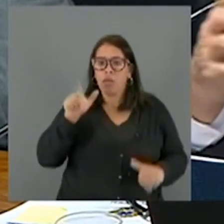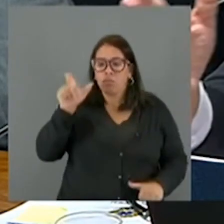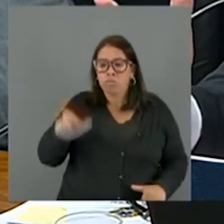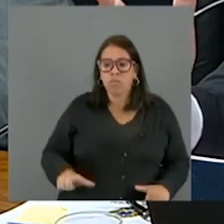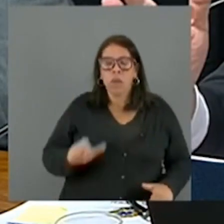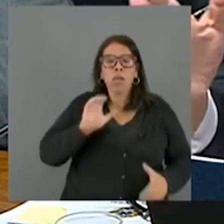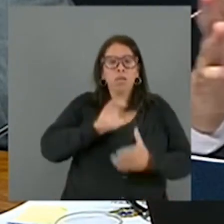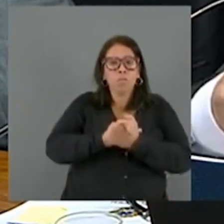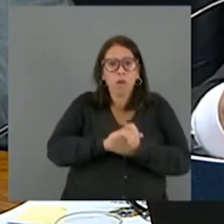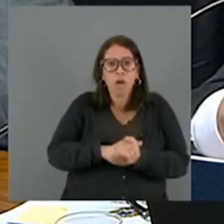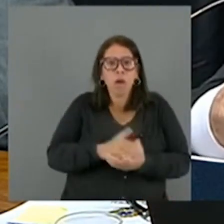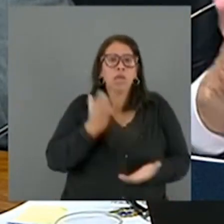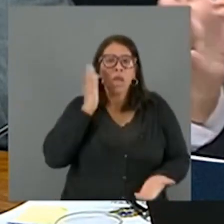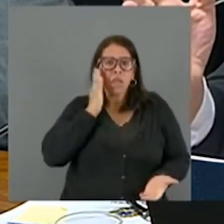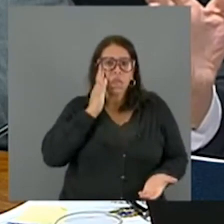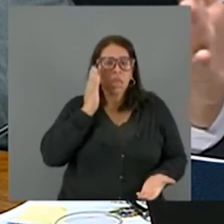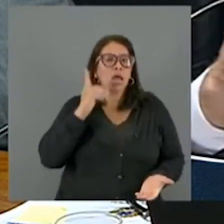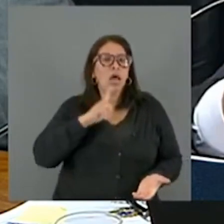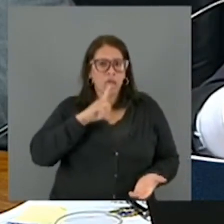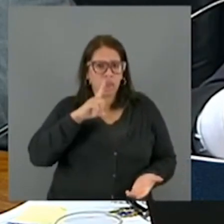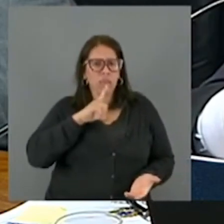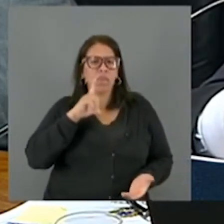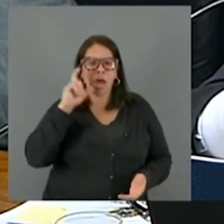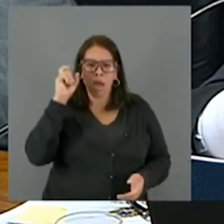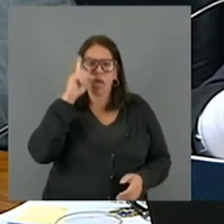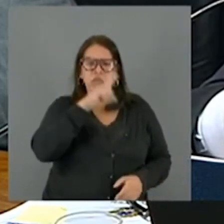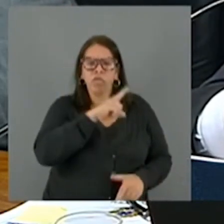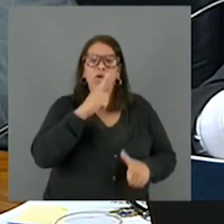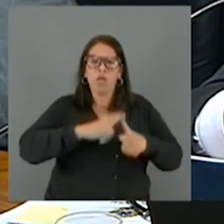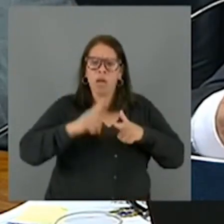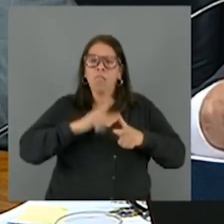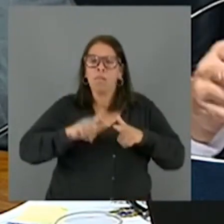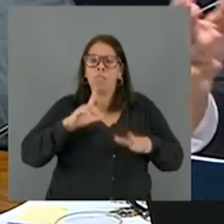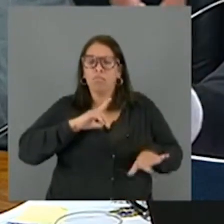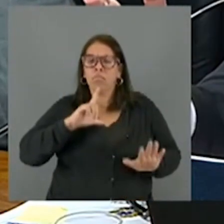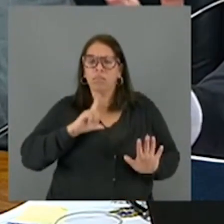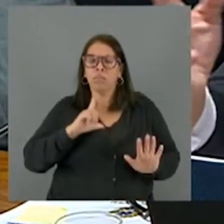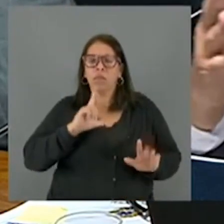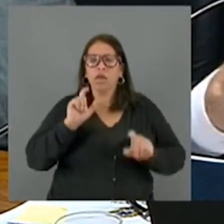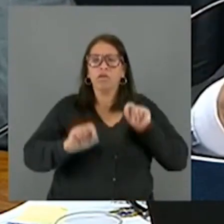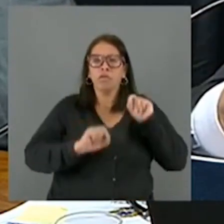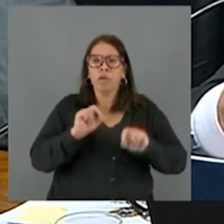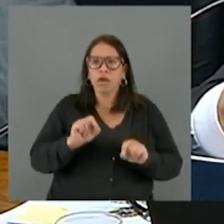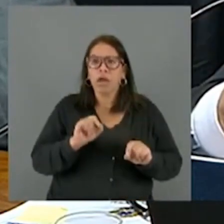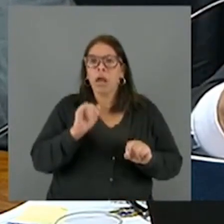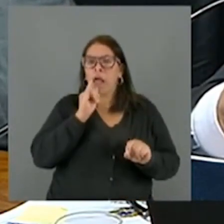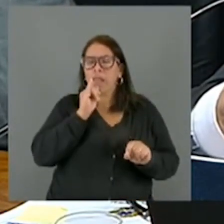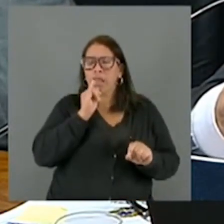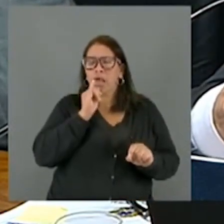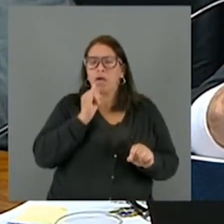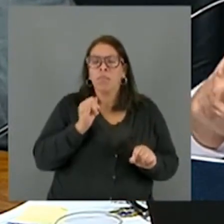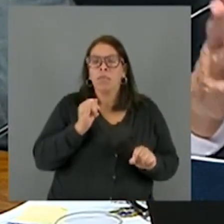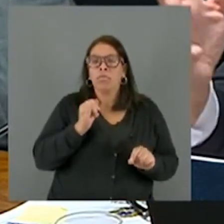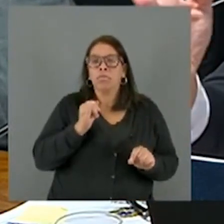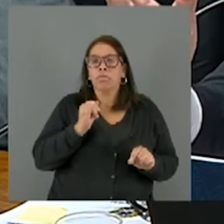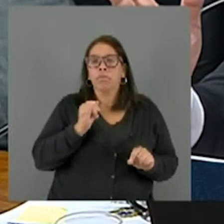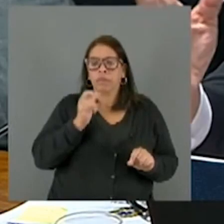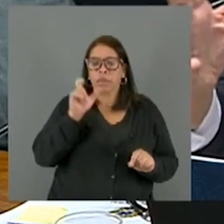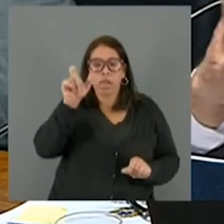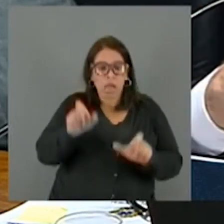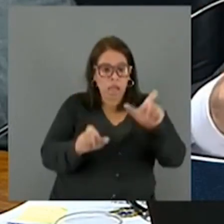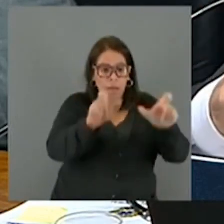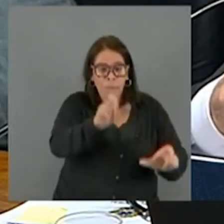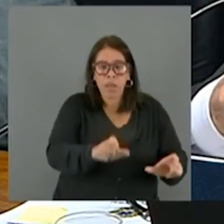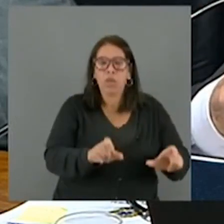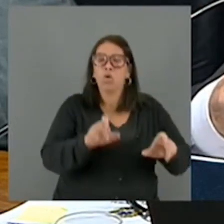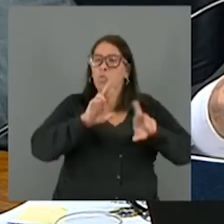a cassação de seu mandato é uma questão de tempo. Prestem muita atenção nessa notícia que acaba de sair. Ao Supremo